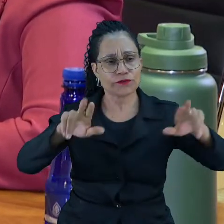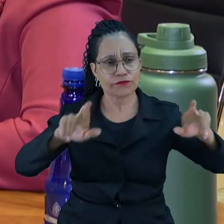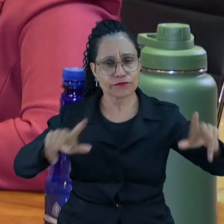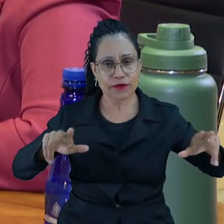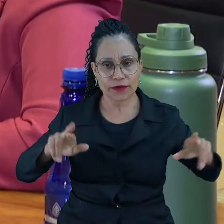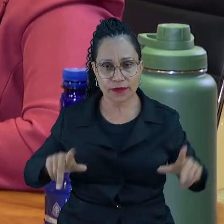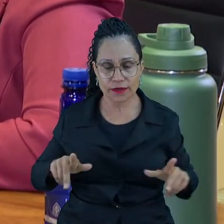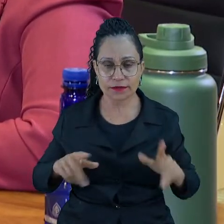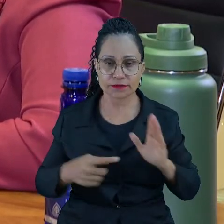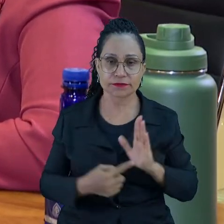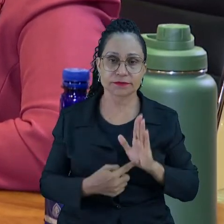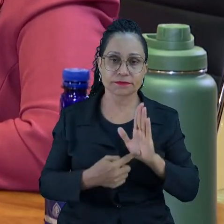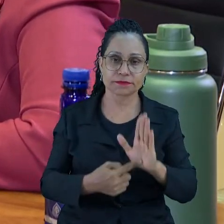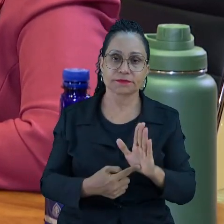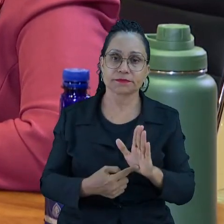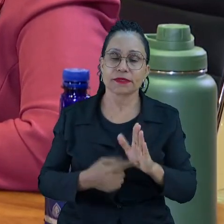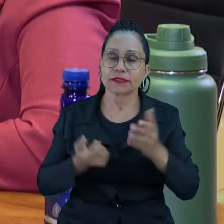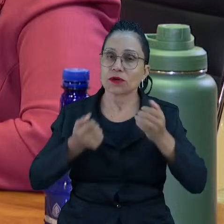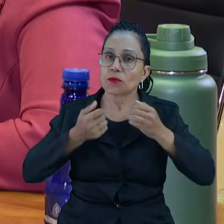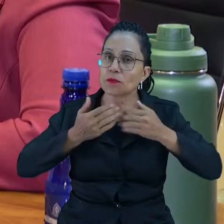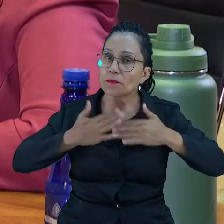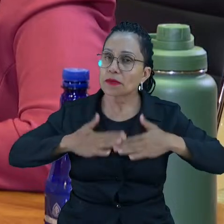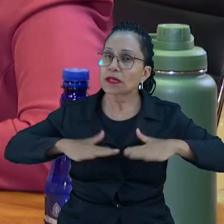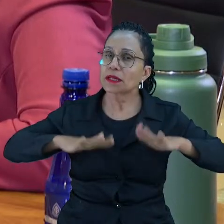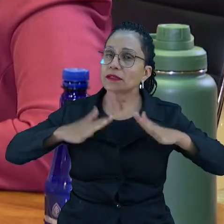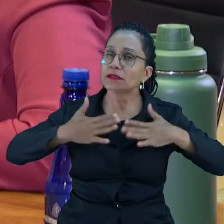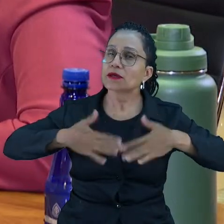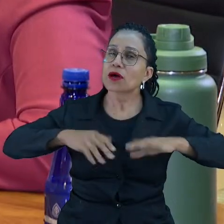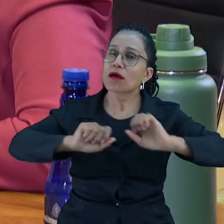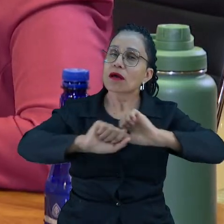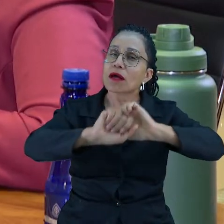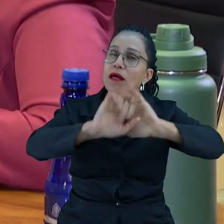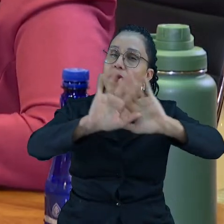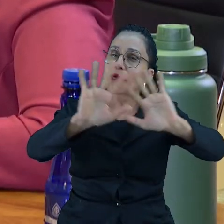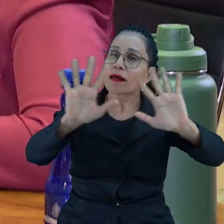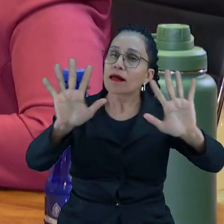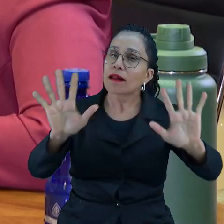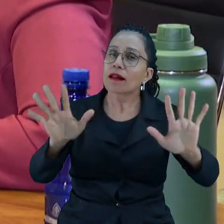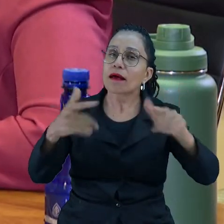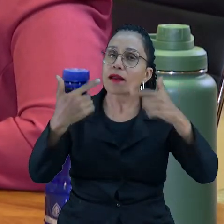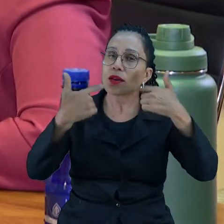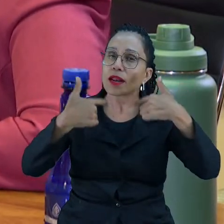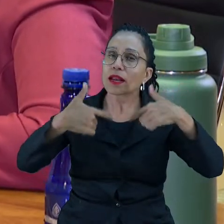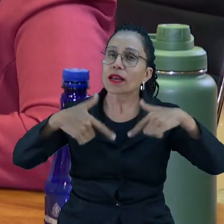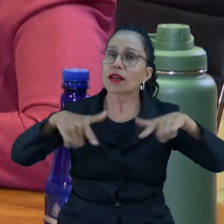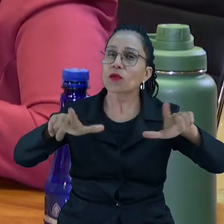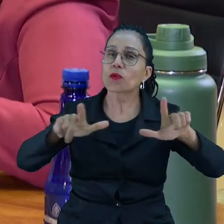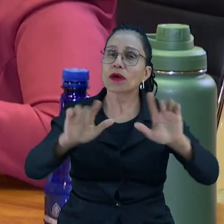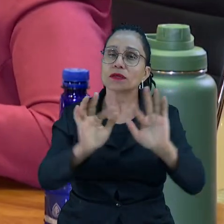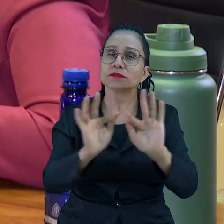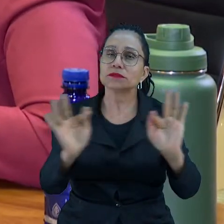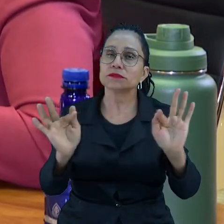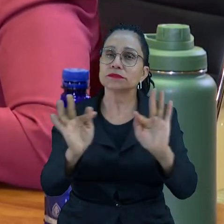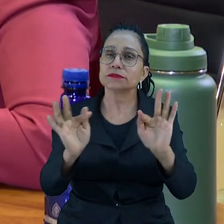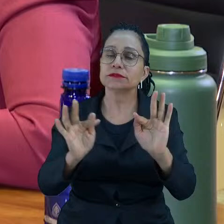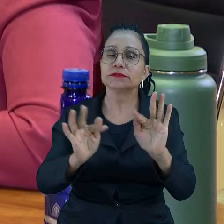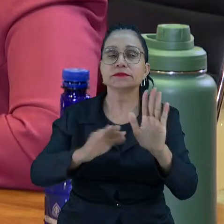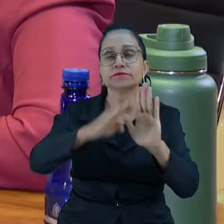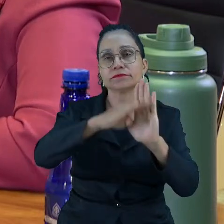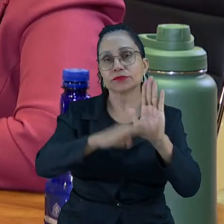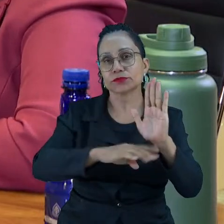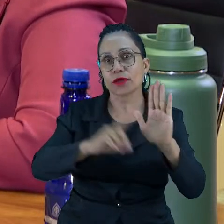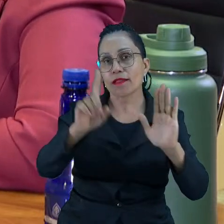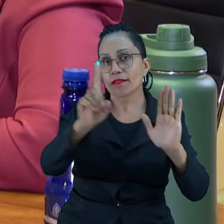na apresentação. E eles, com muita clareza, muita tranquilidade, passaram o protocolo Não é Não para essas pessoas que estavam